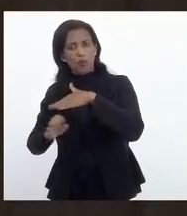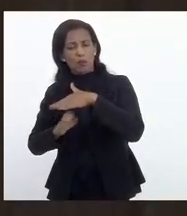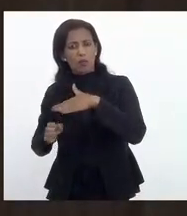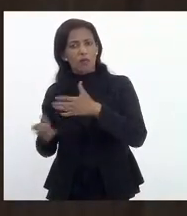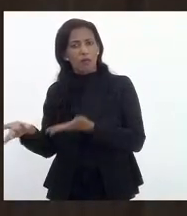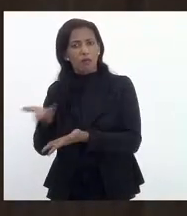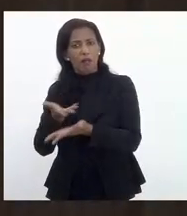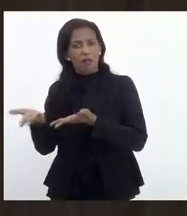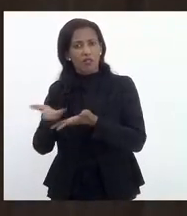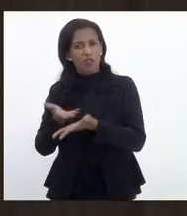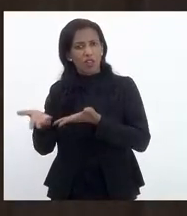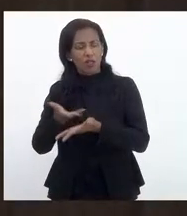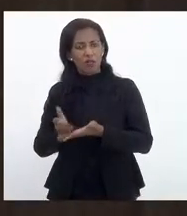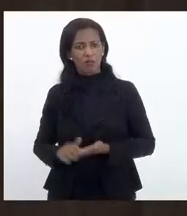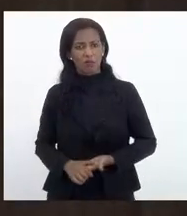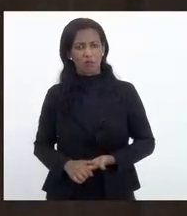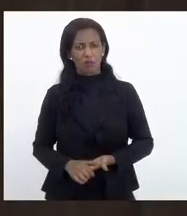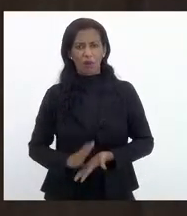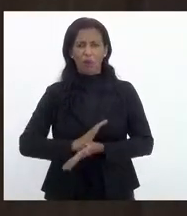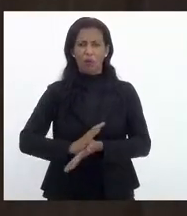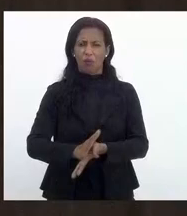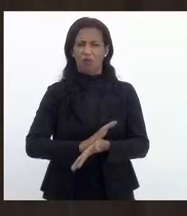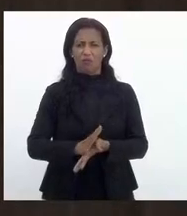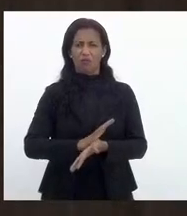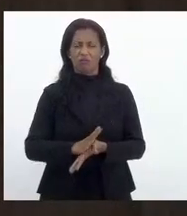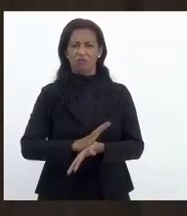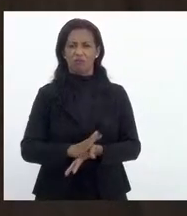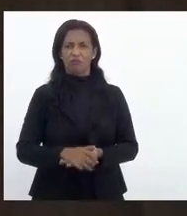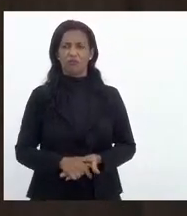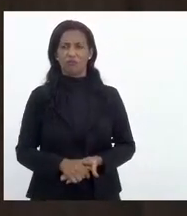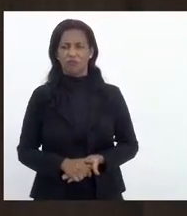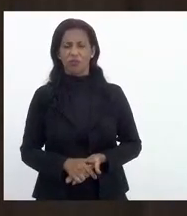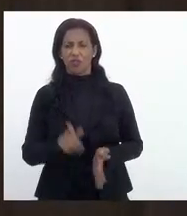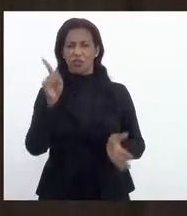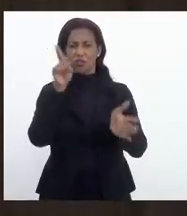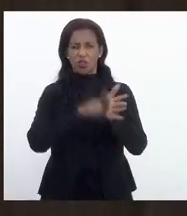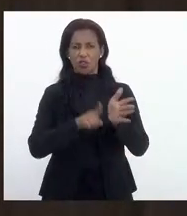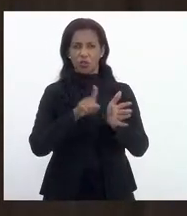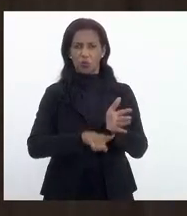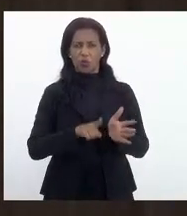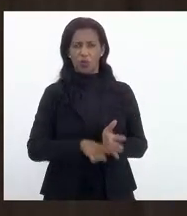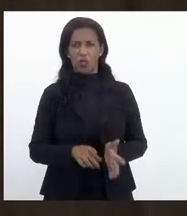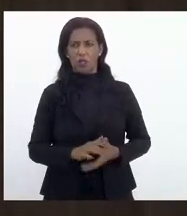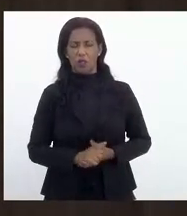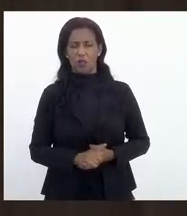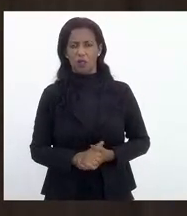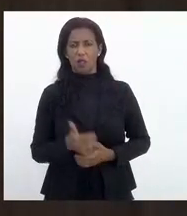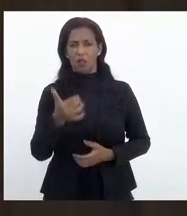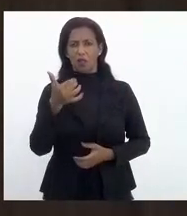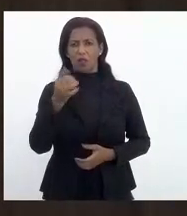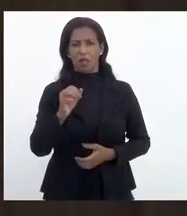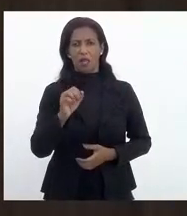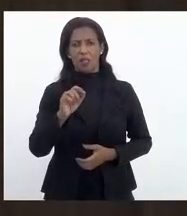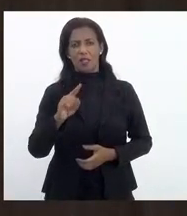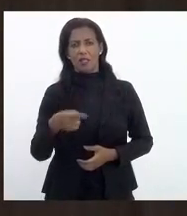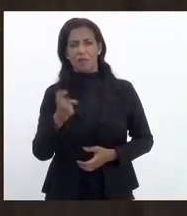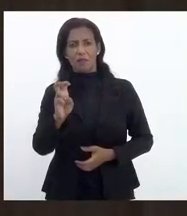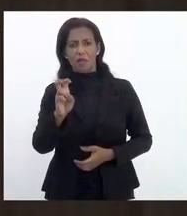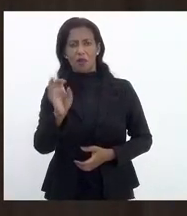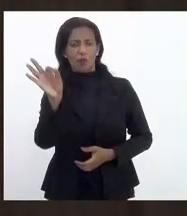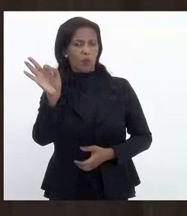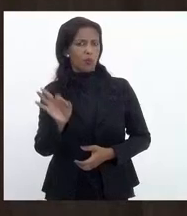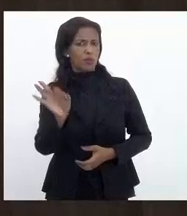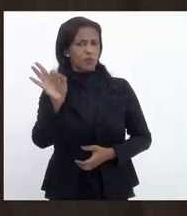na lava-jato e é uma covardia descontar 10 e meio por cento